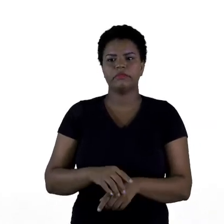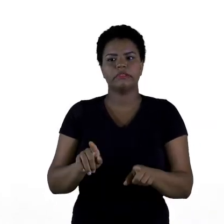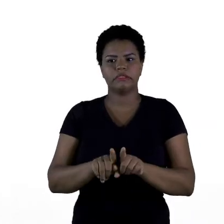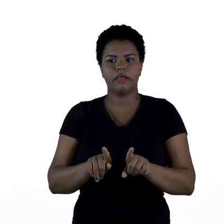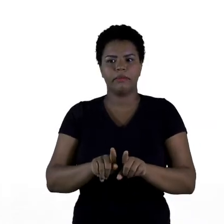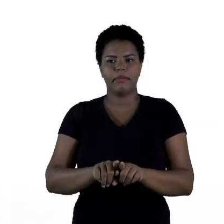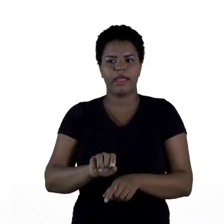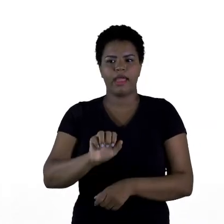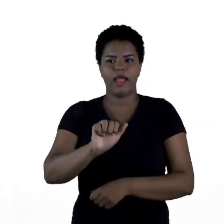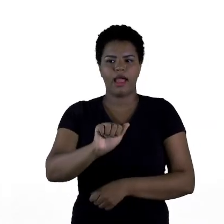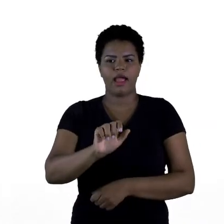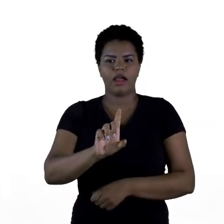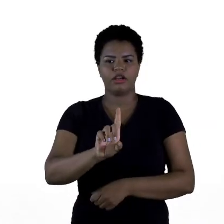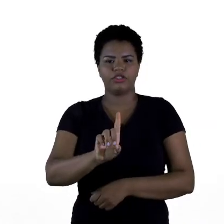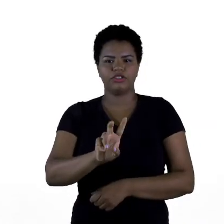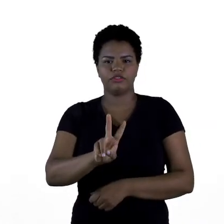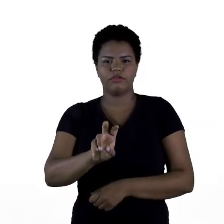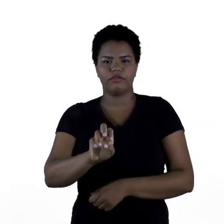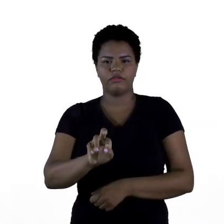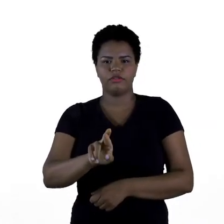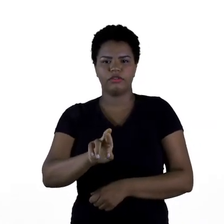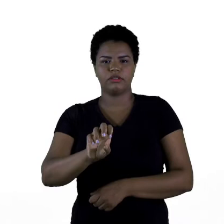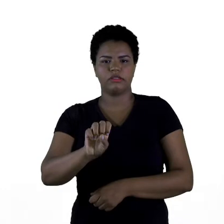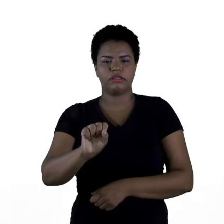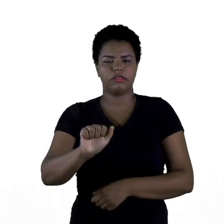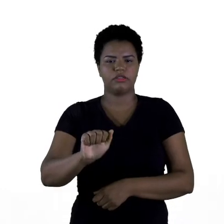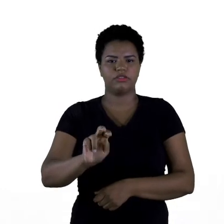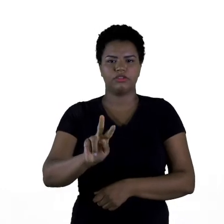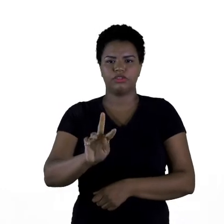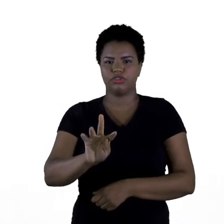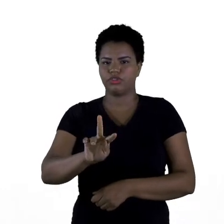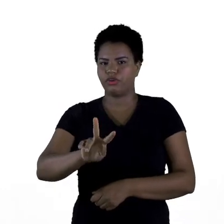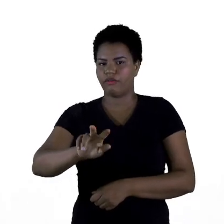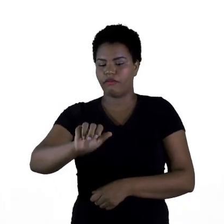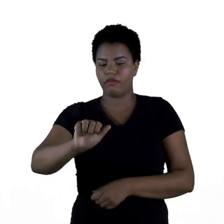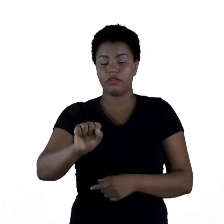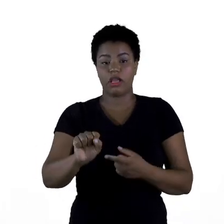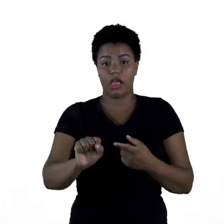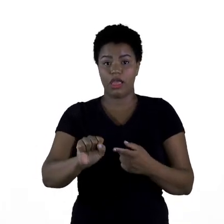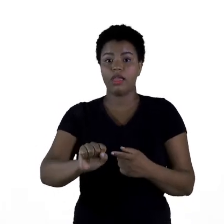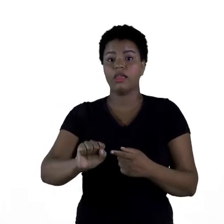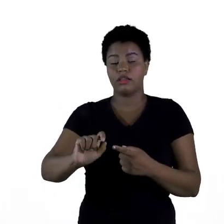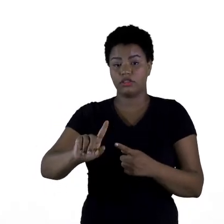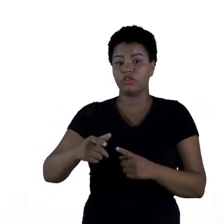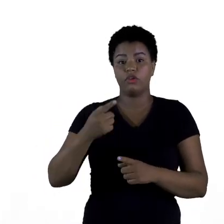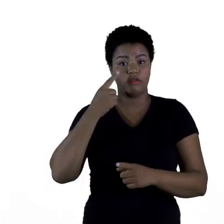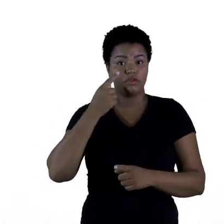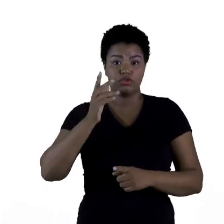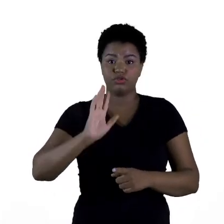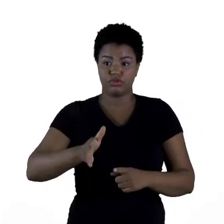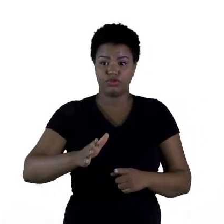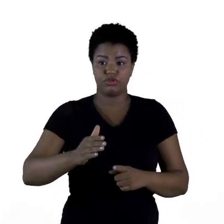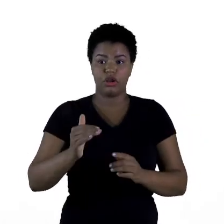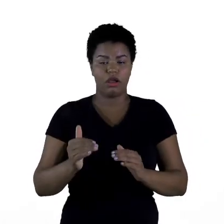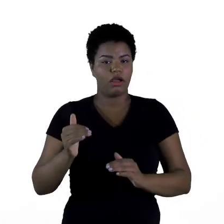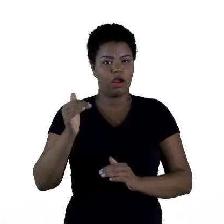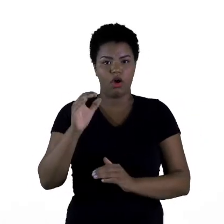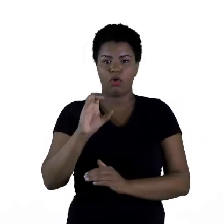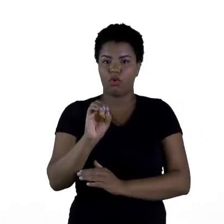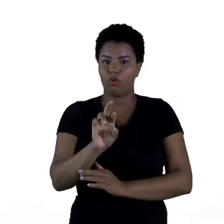adversativa. A que a gente viu aditiva também faz parte das coordenativas, só que agora nós vamos ver uma